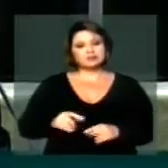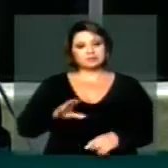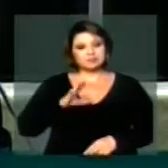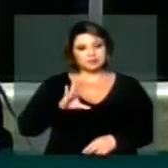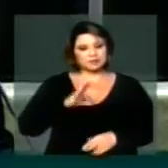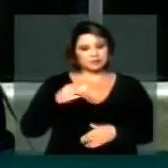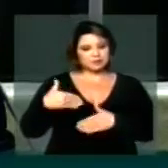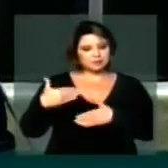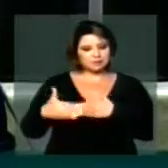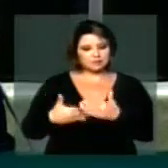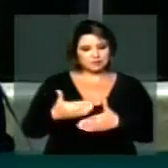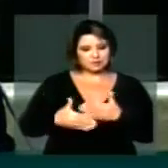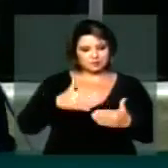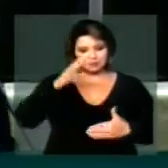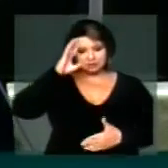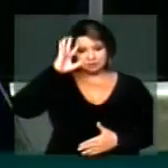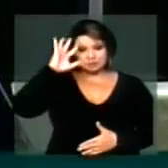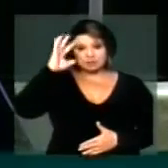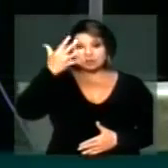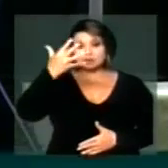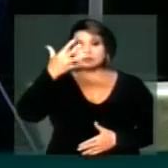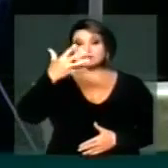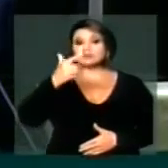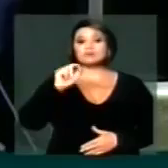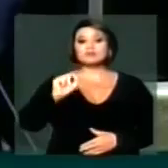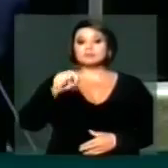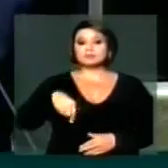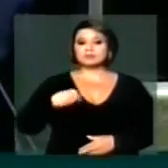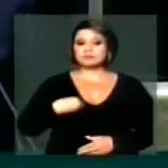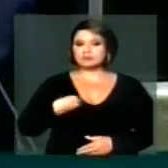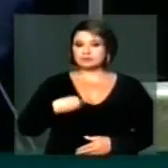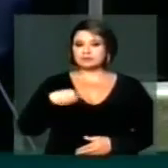emanado da decisão do povo brasileiro.